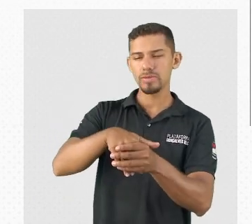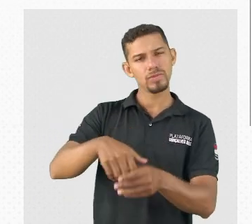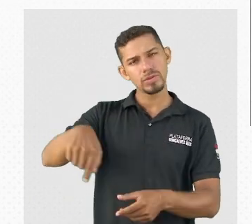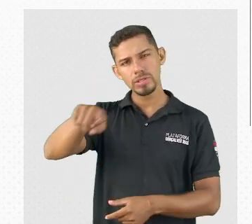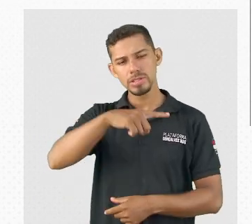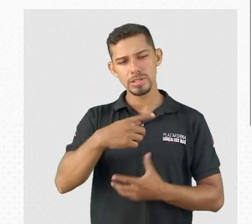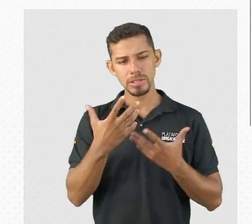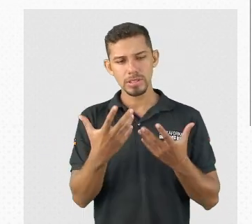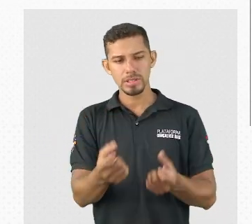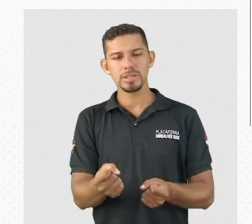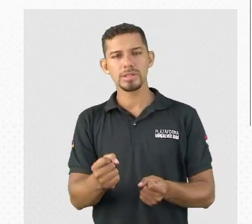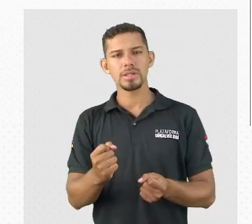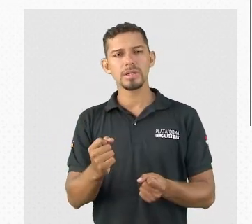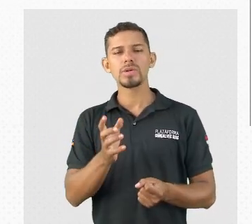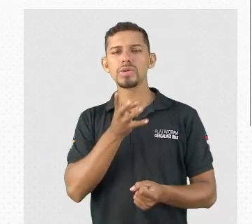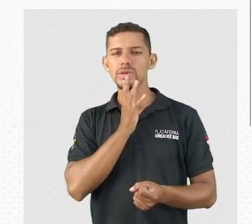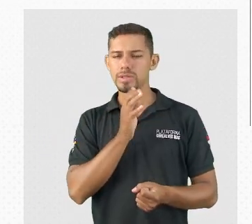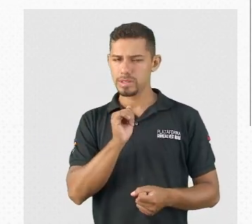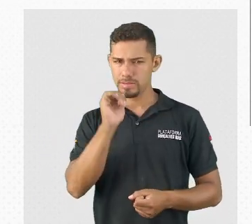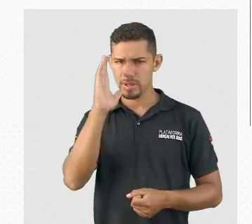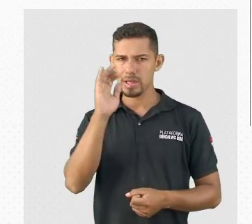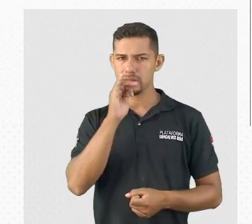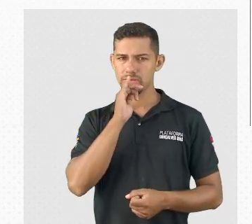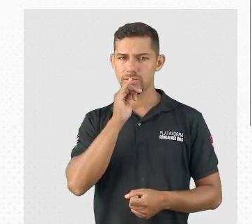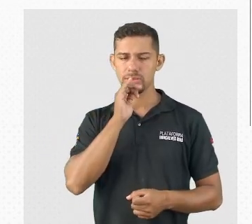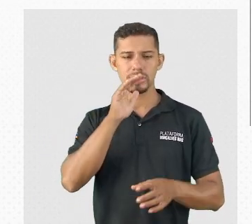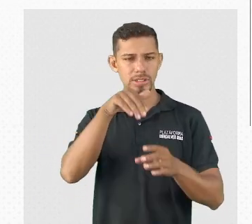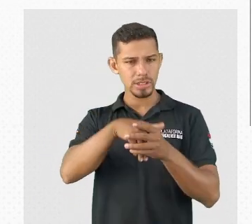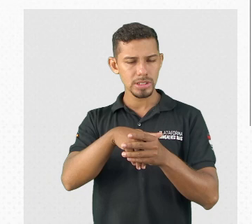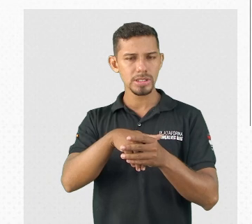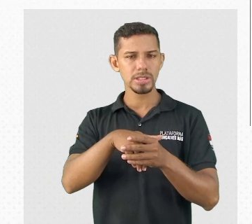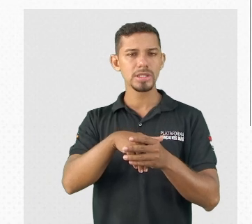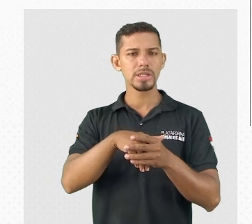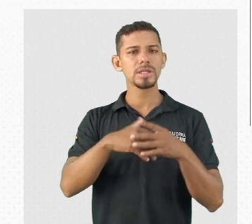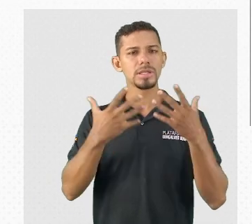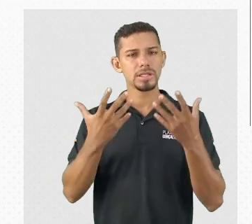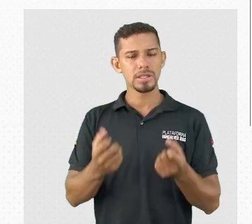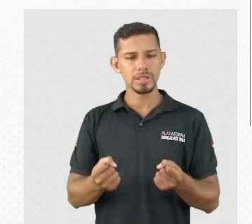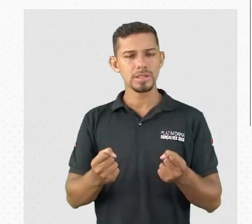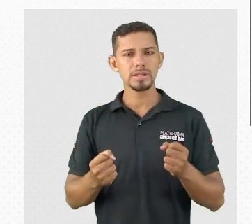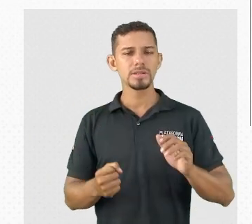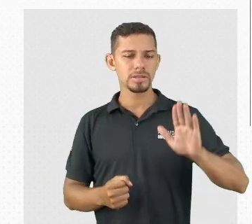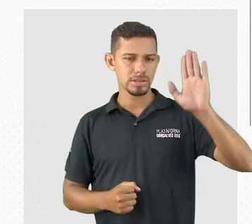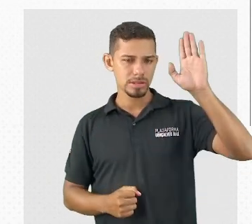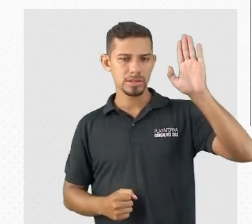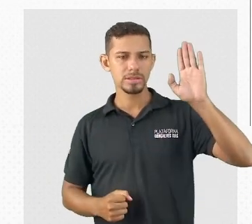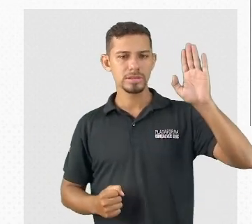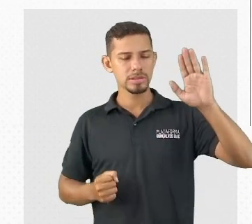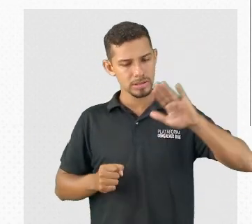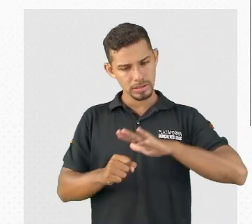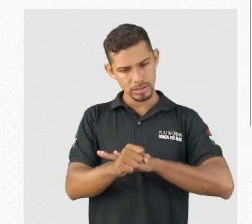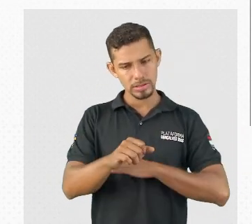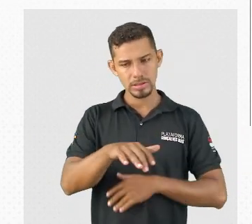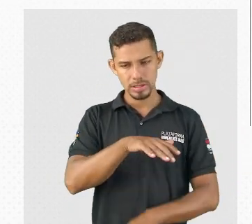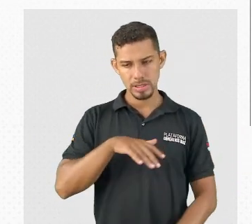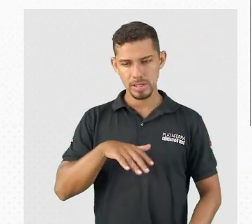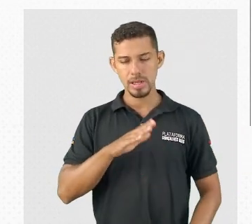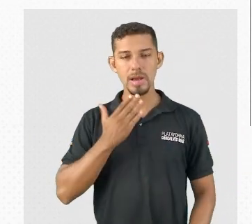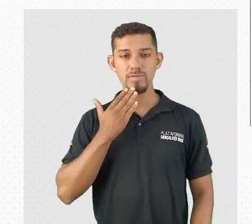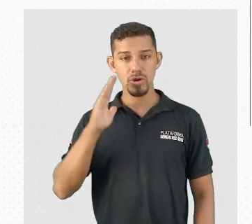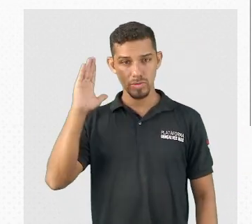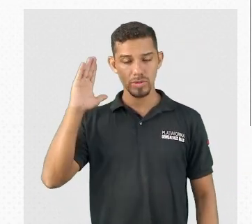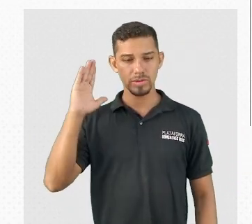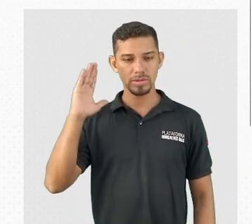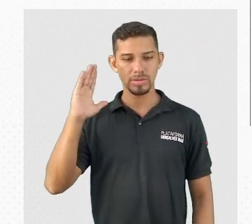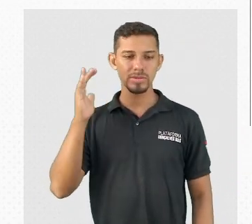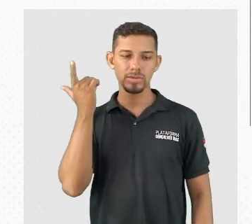permitam conhecer mais as pessoas que estão candidatas e se permitam também adentrar fundo aí nessas propostas para que a